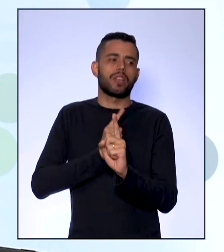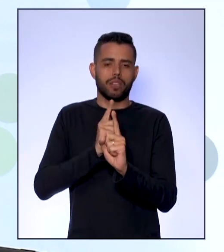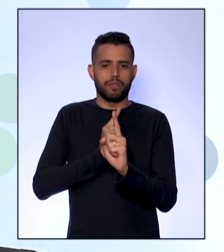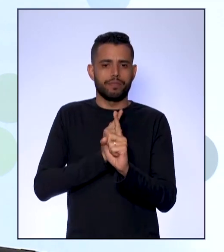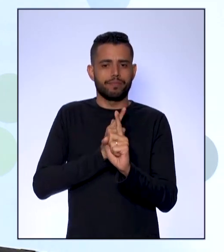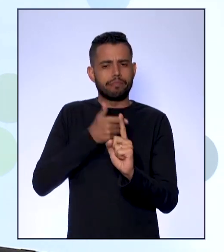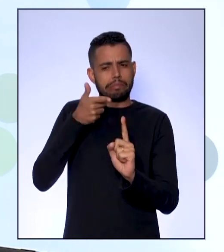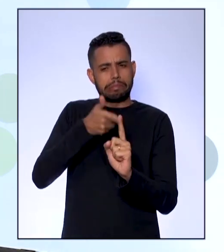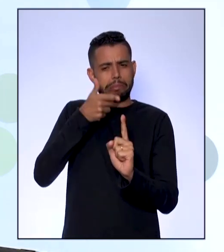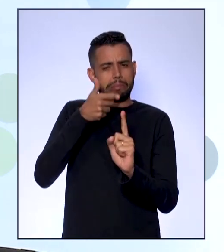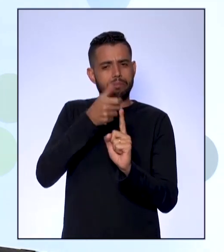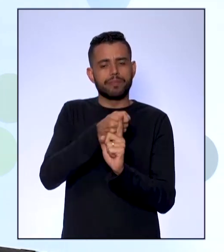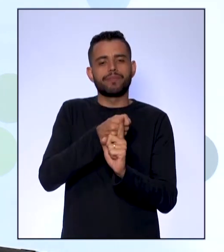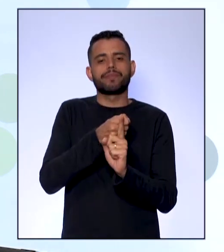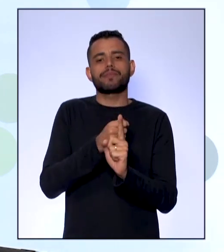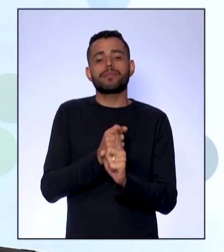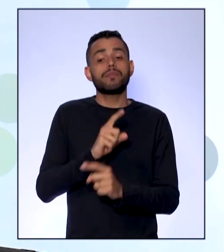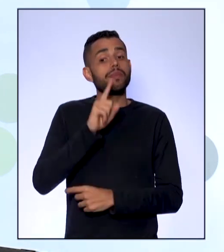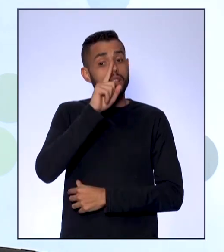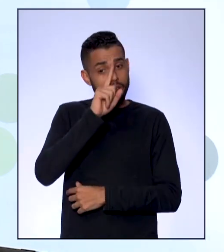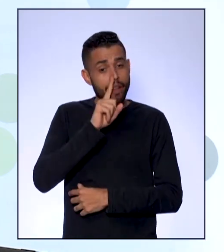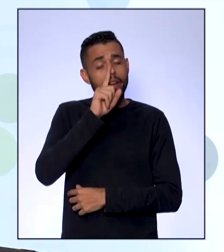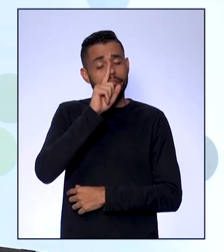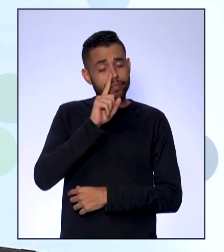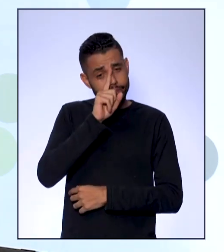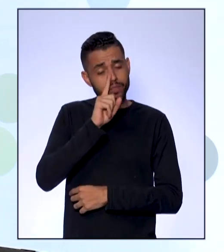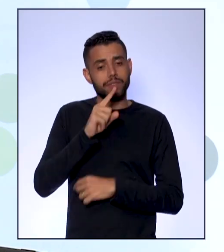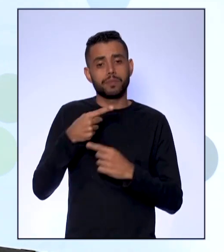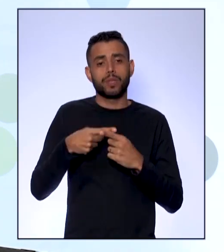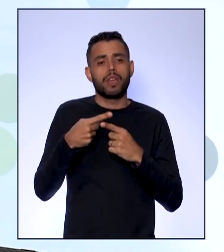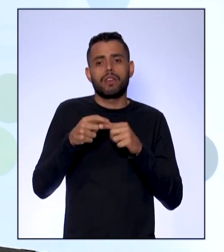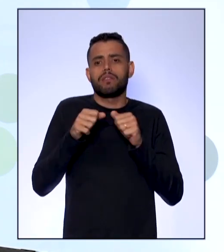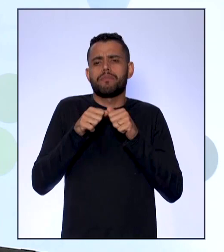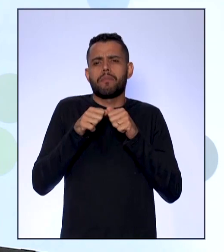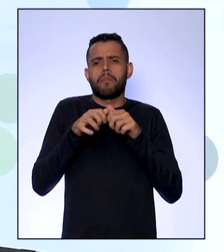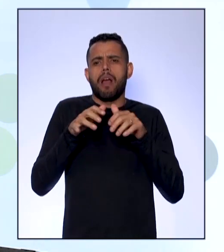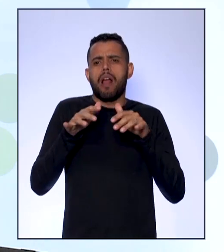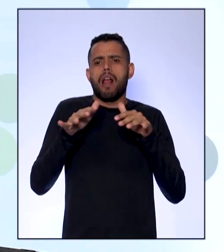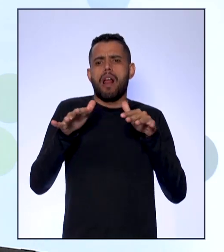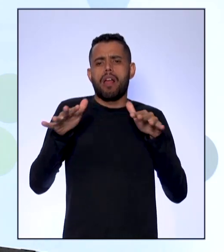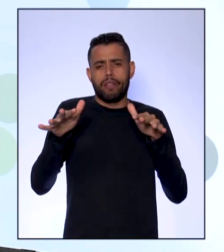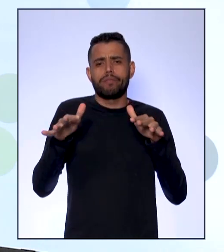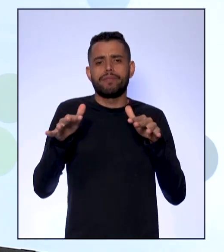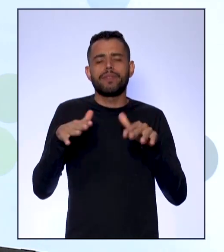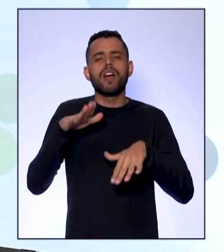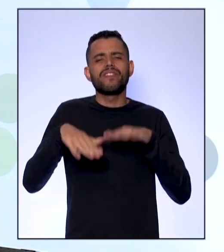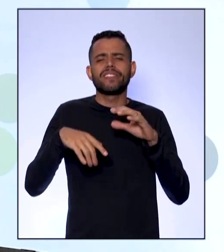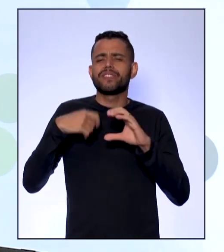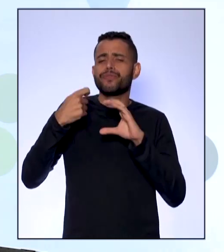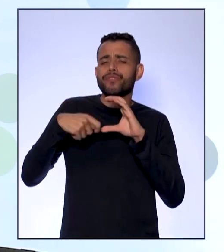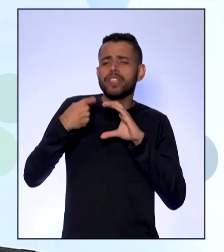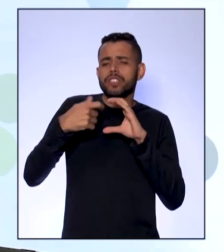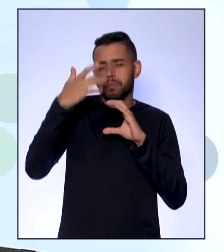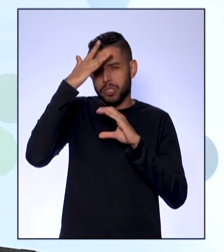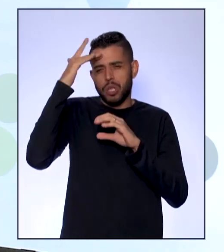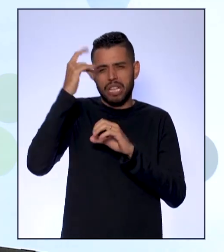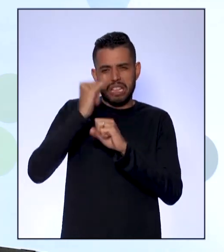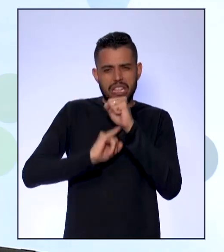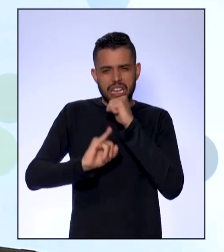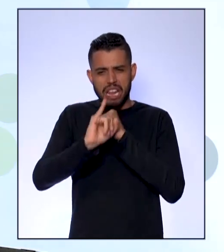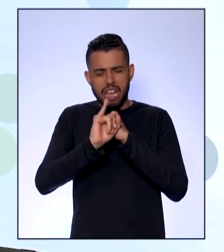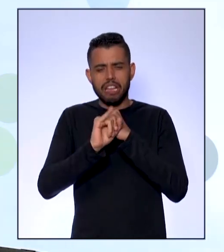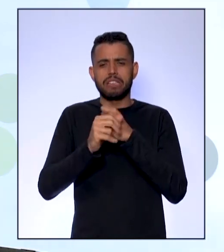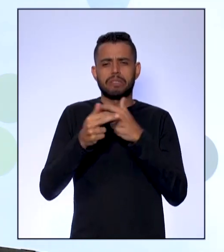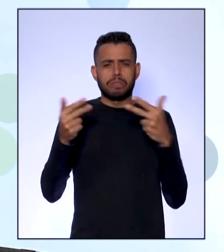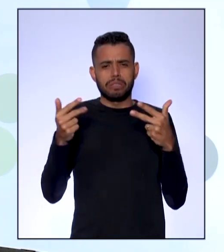que é muito grave, porque normalmente se espalha, né, muitas vezes. Às vezes um vídeo que uma pessoa fez na internet, alguma coisa assim,